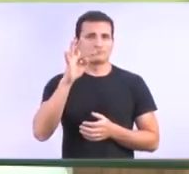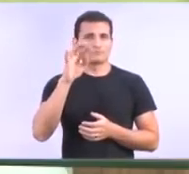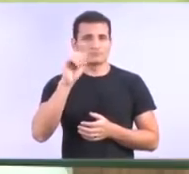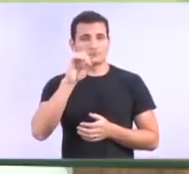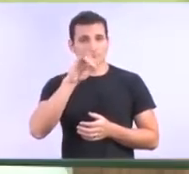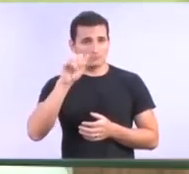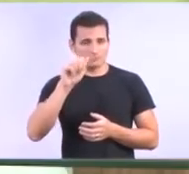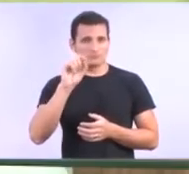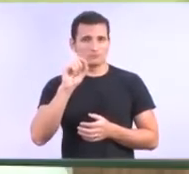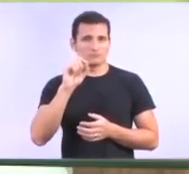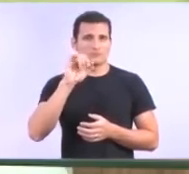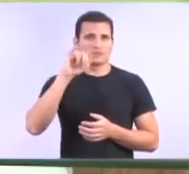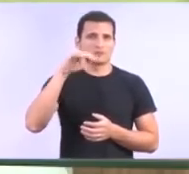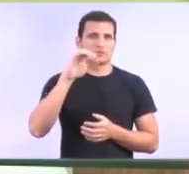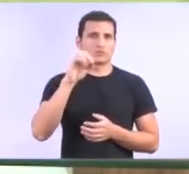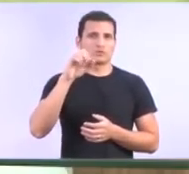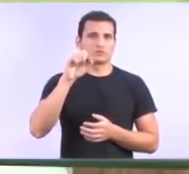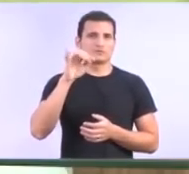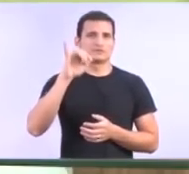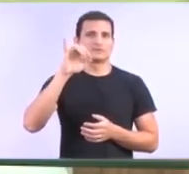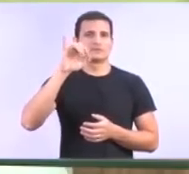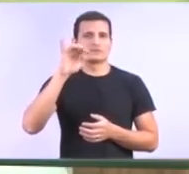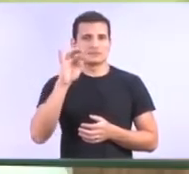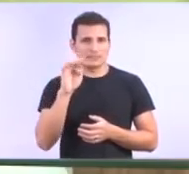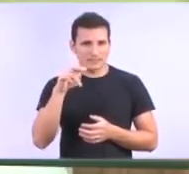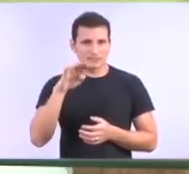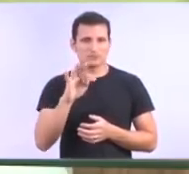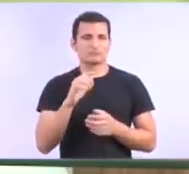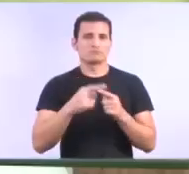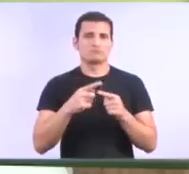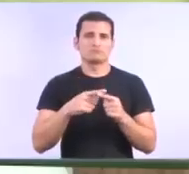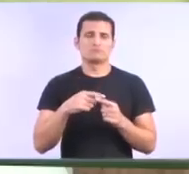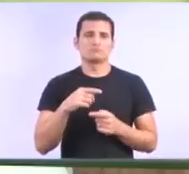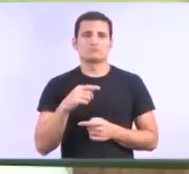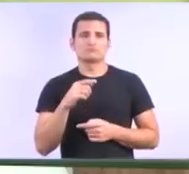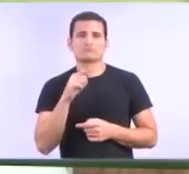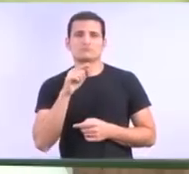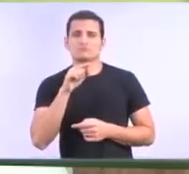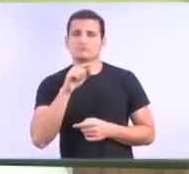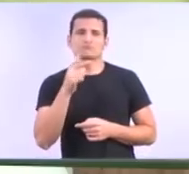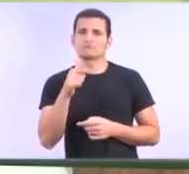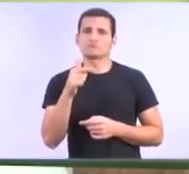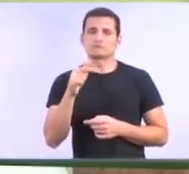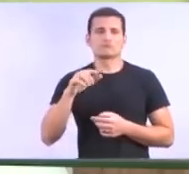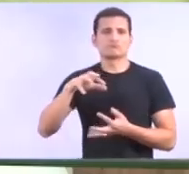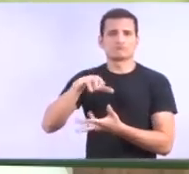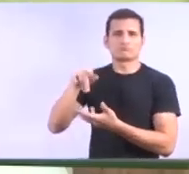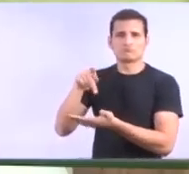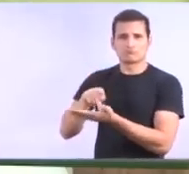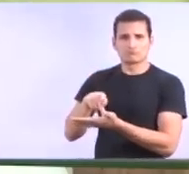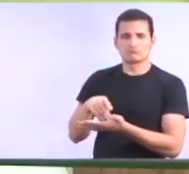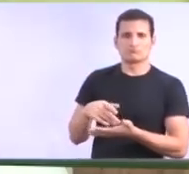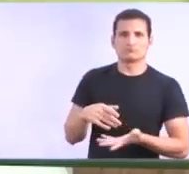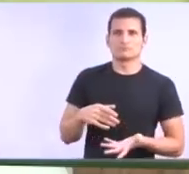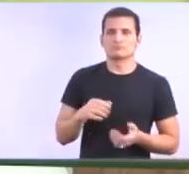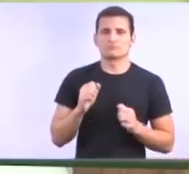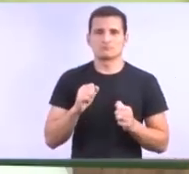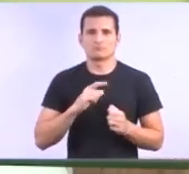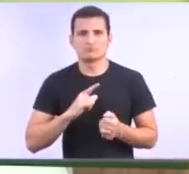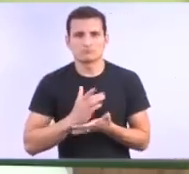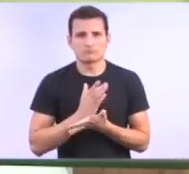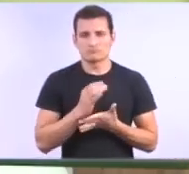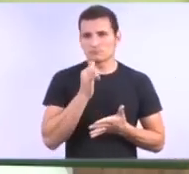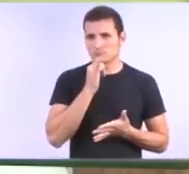Isso torna o objeto inválido, porque não existe esse objeto no mundo real. A gente pode ter alguns exemplos. Vamos